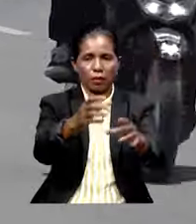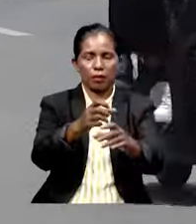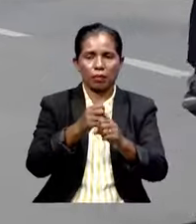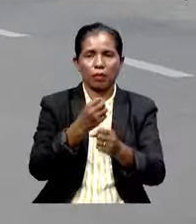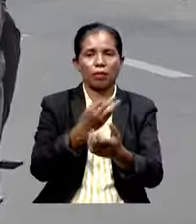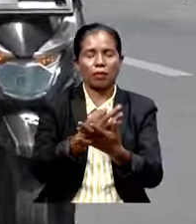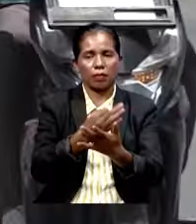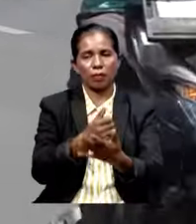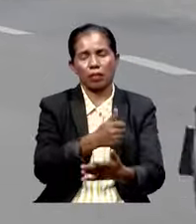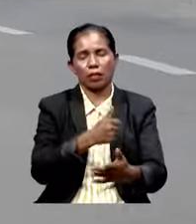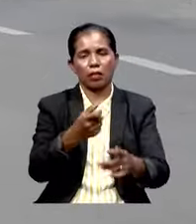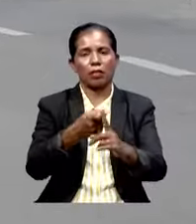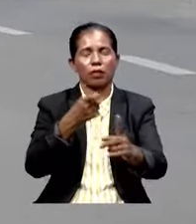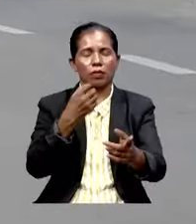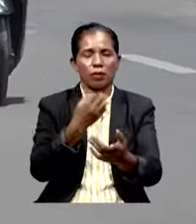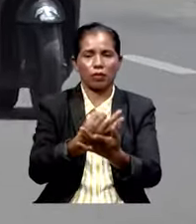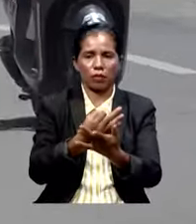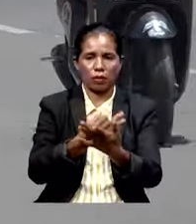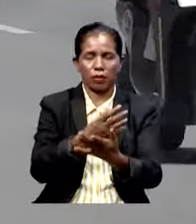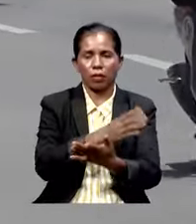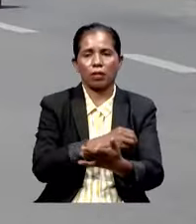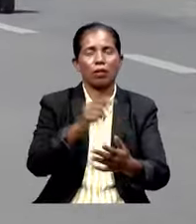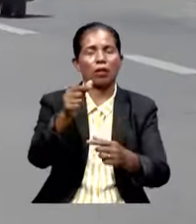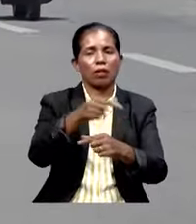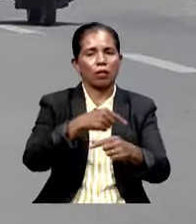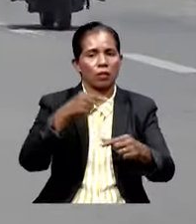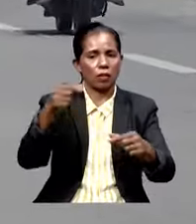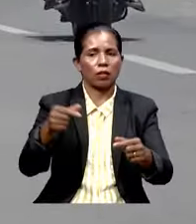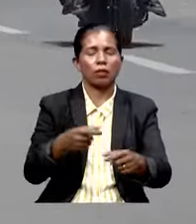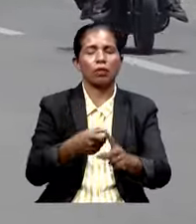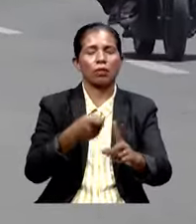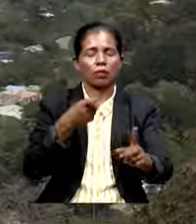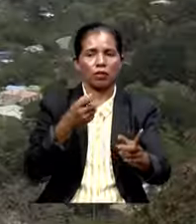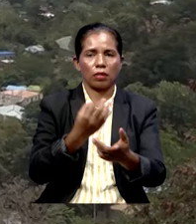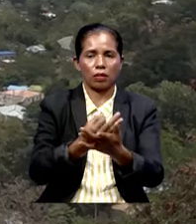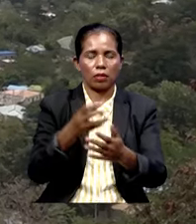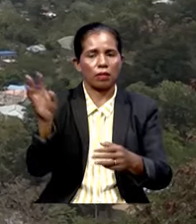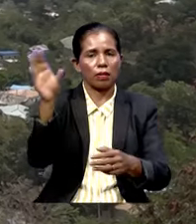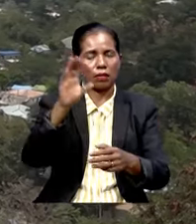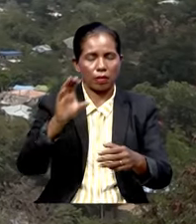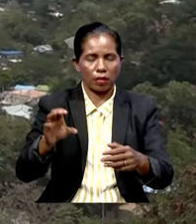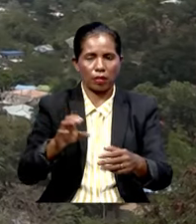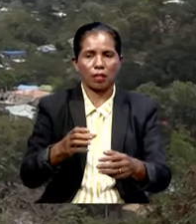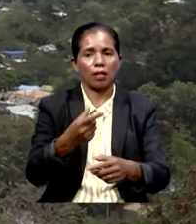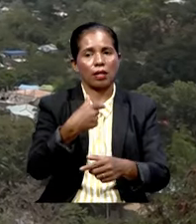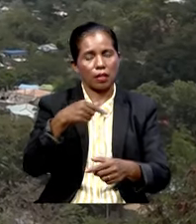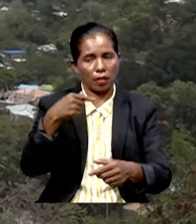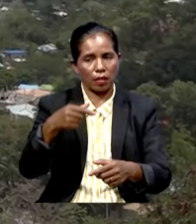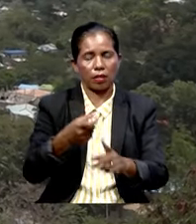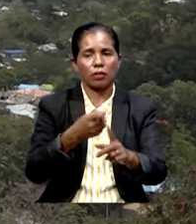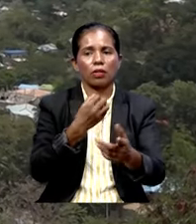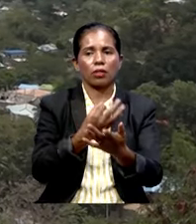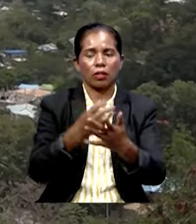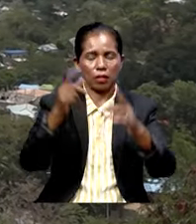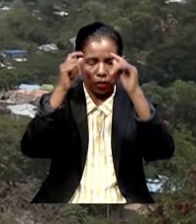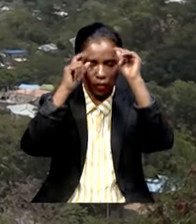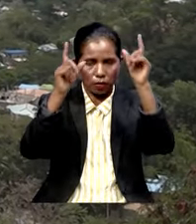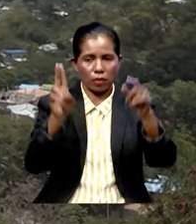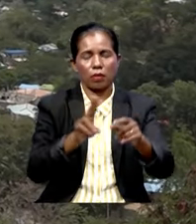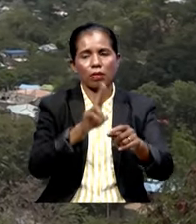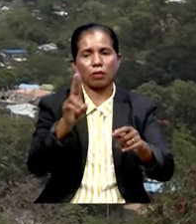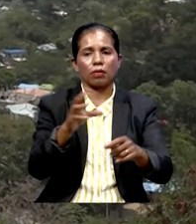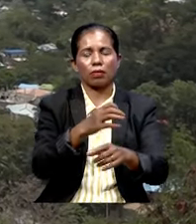orsamento balon husi fundo ambiental global no husi fundo klimatika mata husi orsamento ne Timor Leste usa